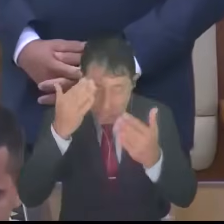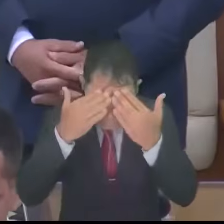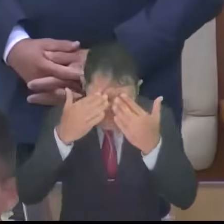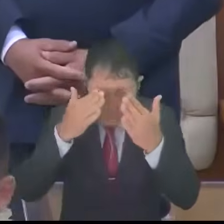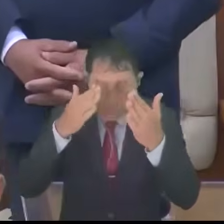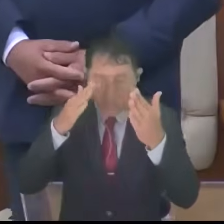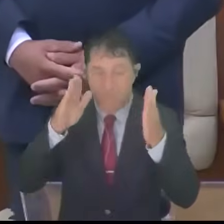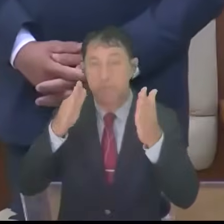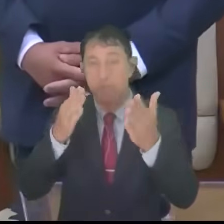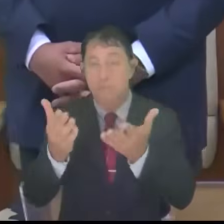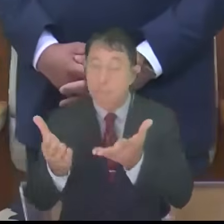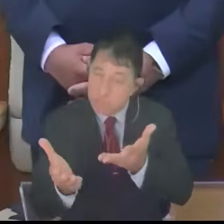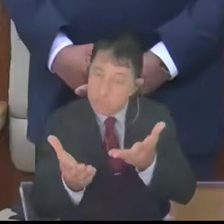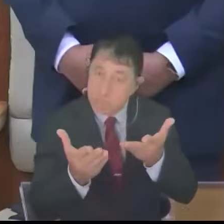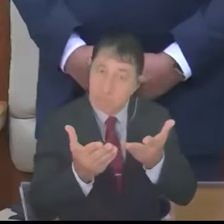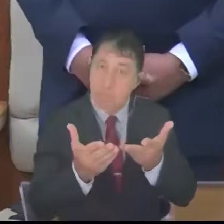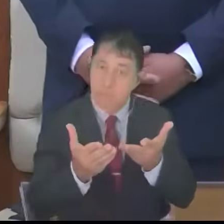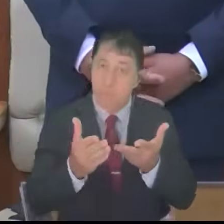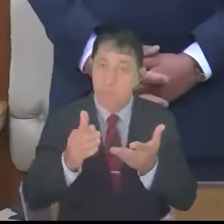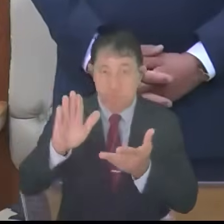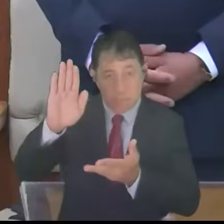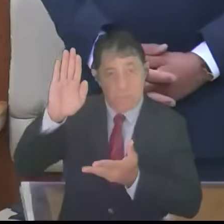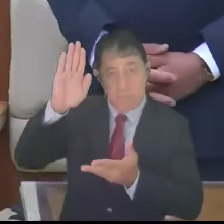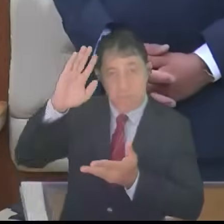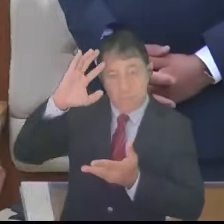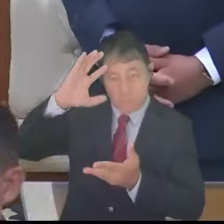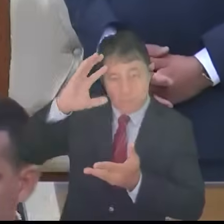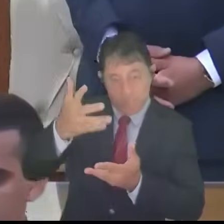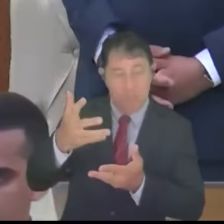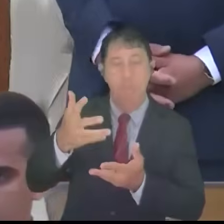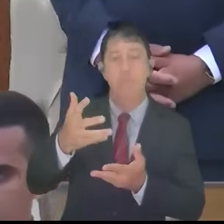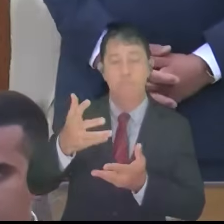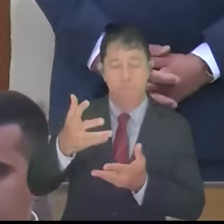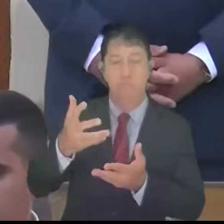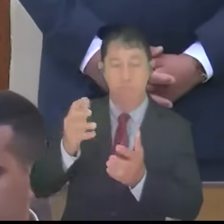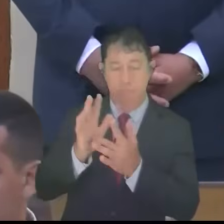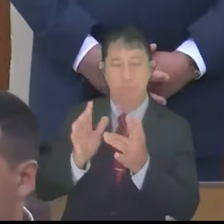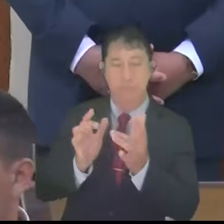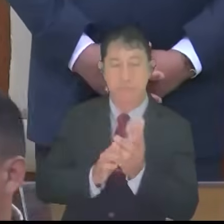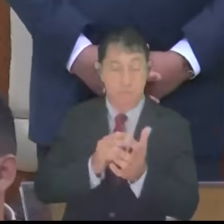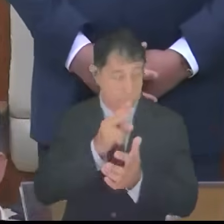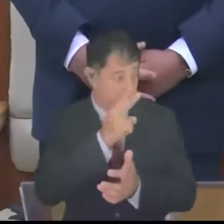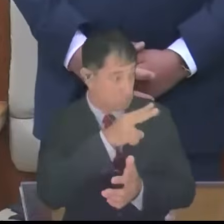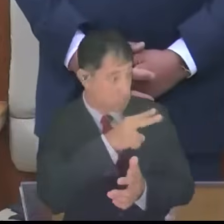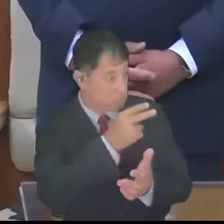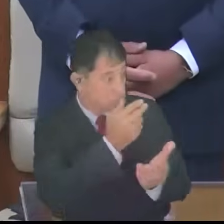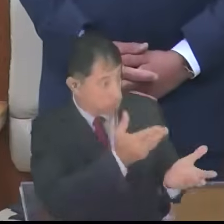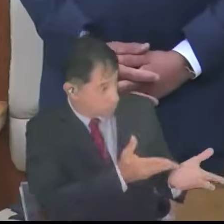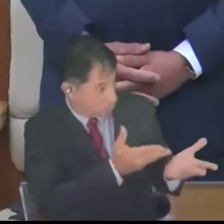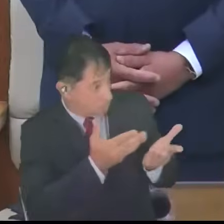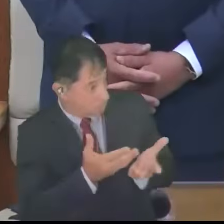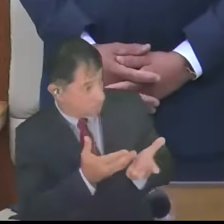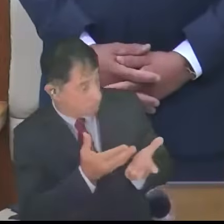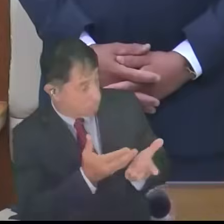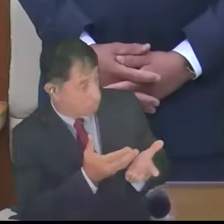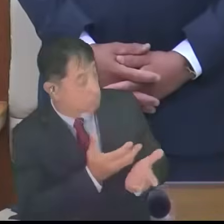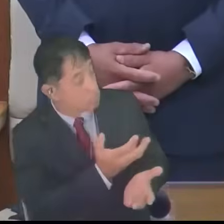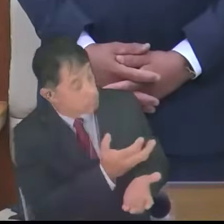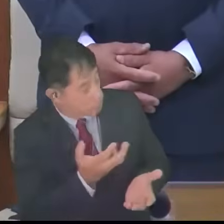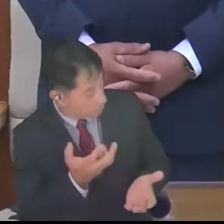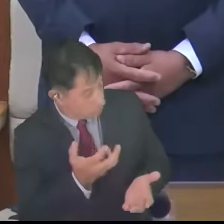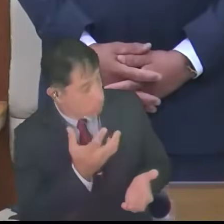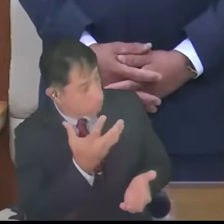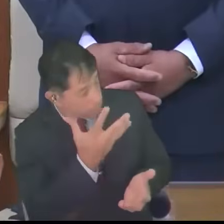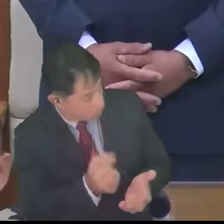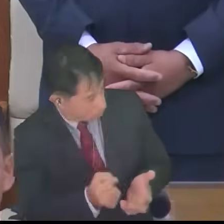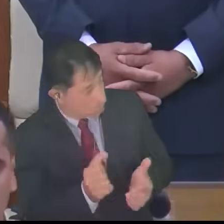para cá. Levante a sua mão. Irmão, olhe para alguém que está do seu lado. Alguém que não é crente, alguém que não é